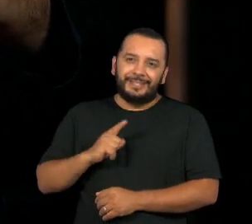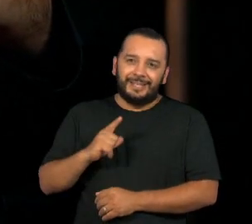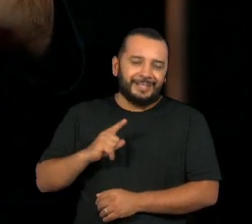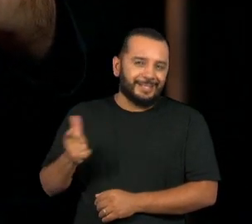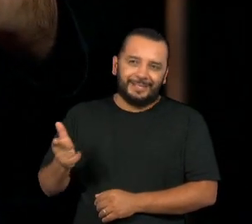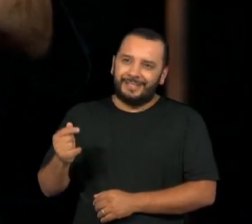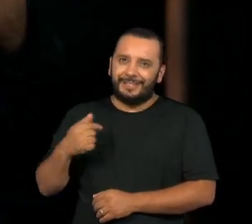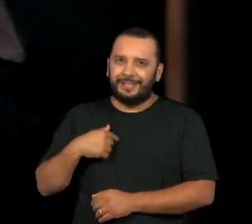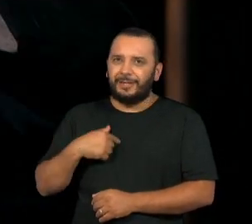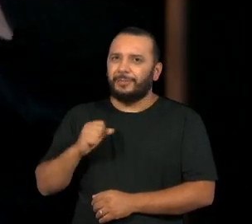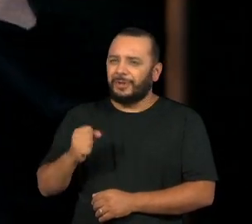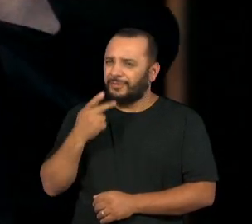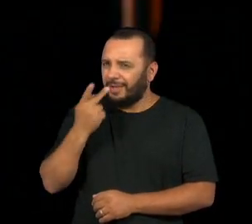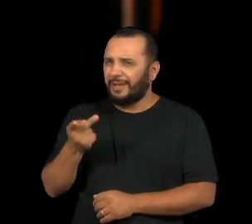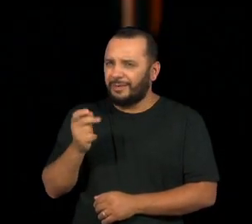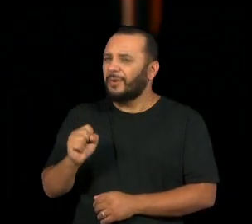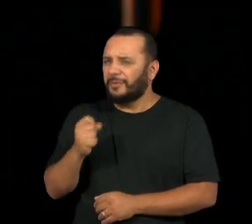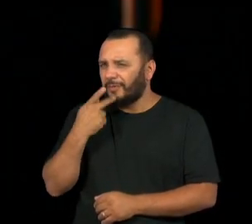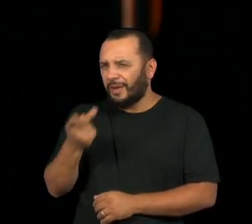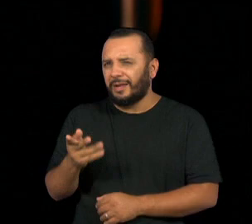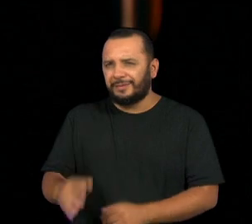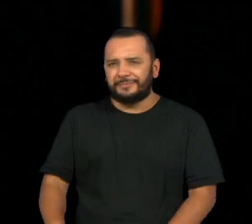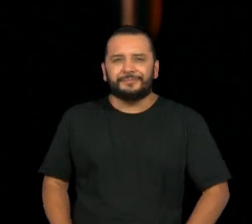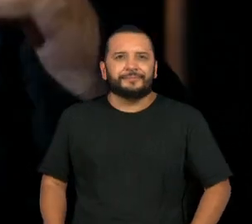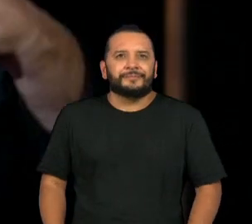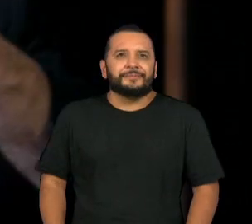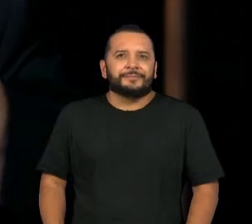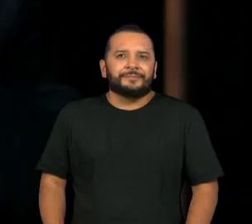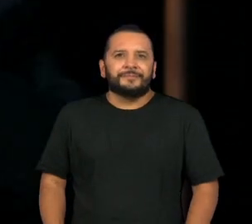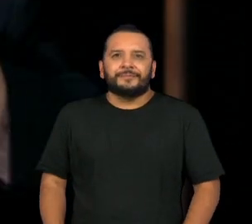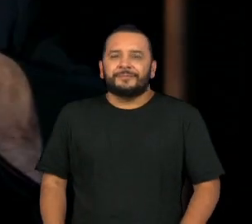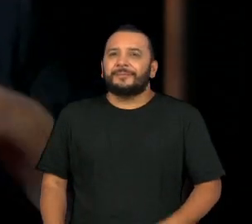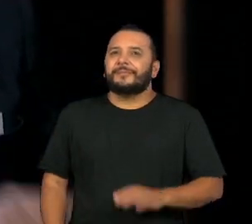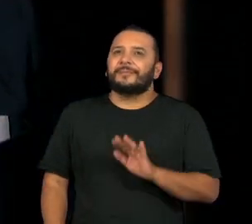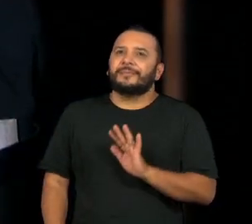não sei. Posso falar na tele? Eu vou falar. Pode. Posso.